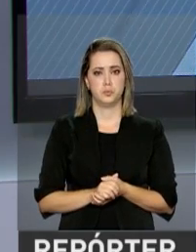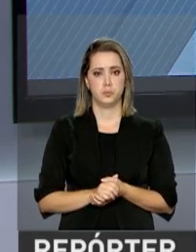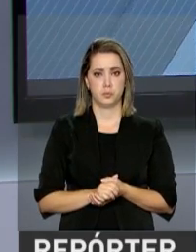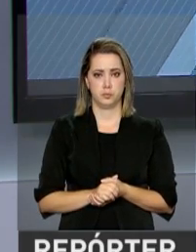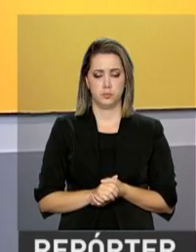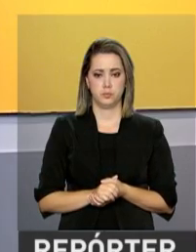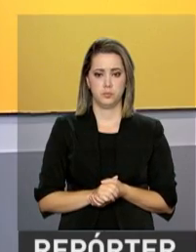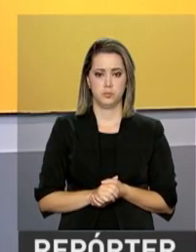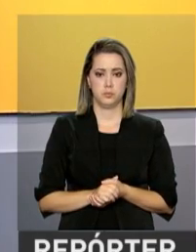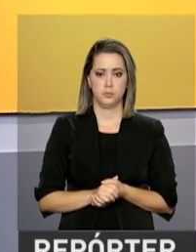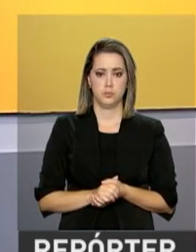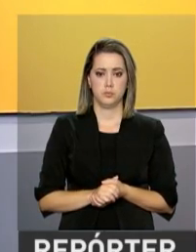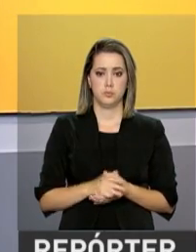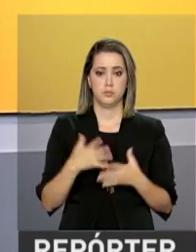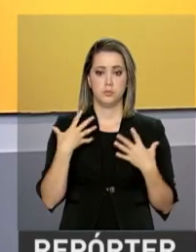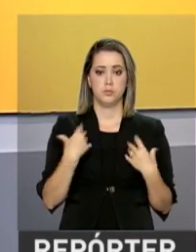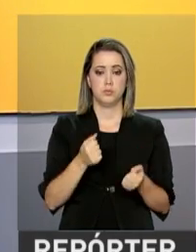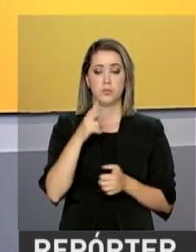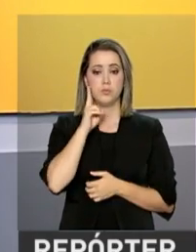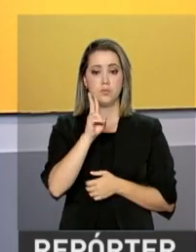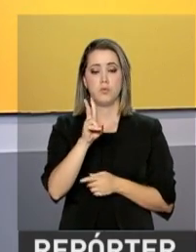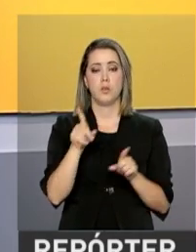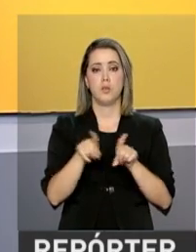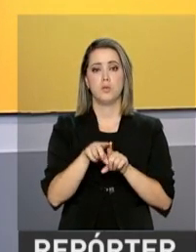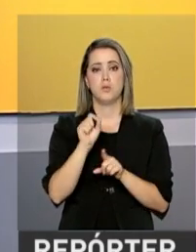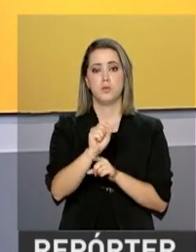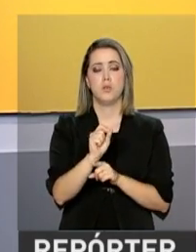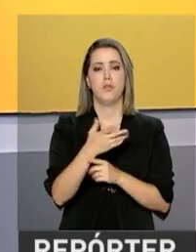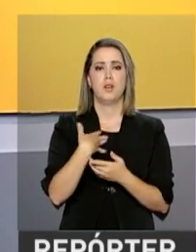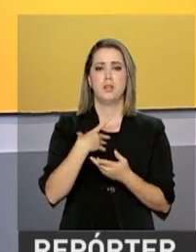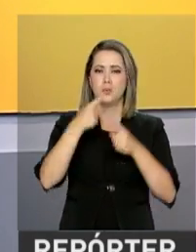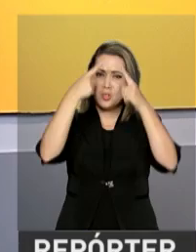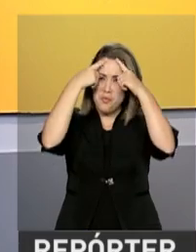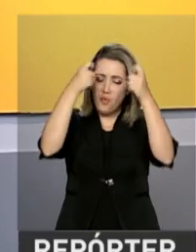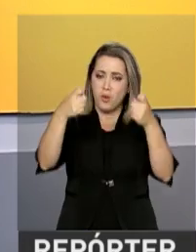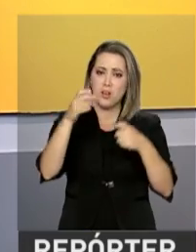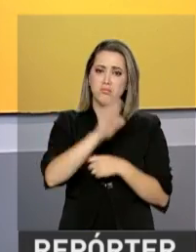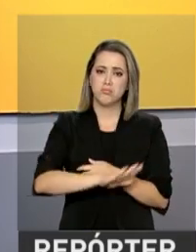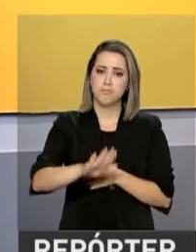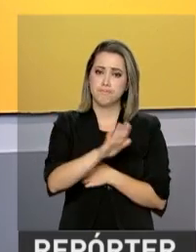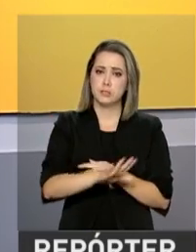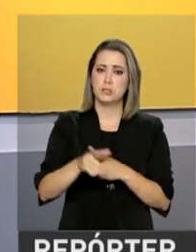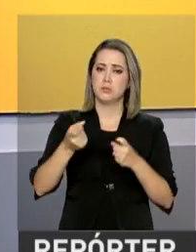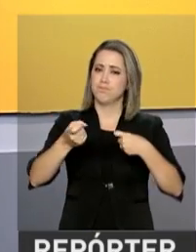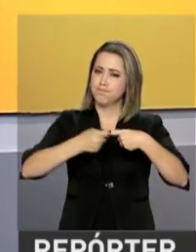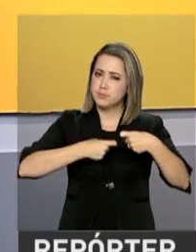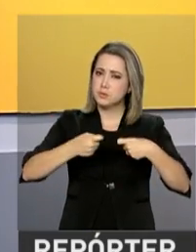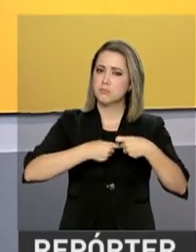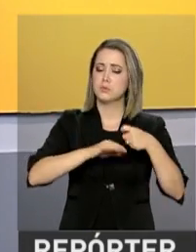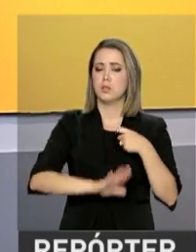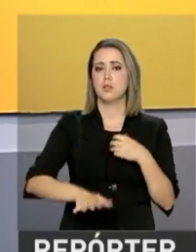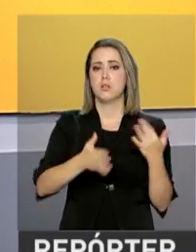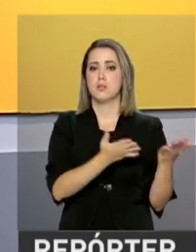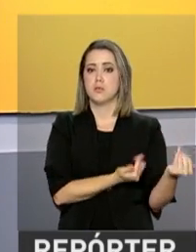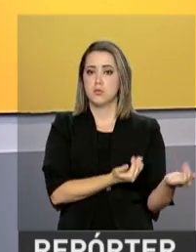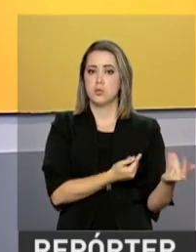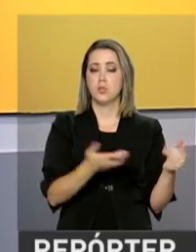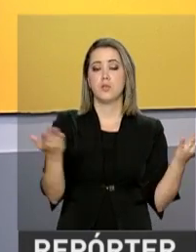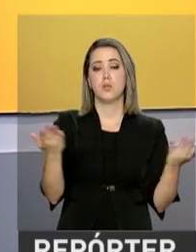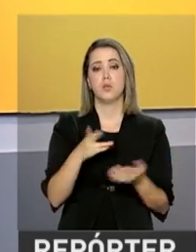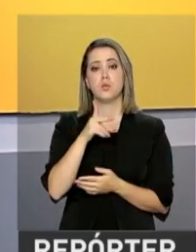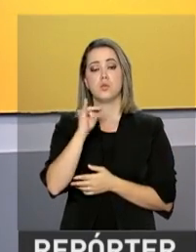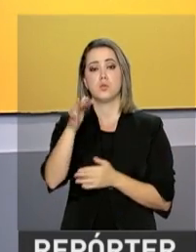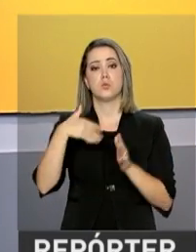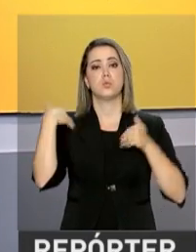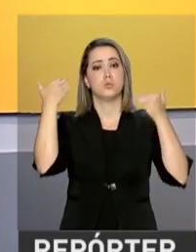brasileira e vamos falar agora de abuso e exploração sexual de crianças e adolescentes hoje é o dia nacional de